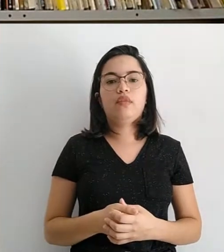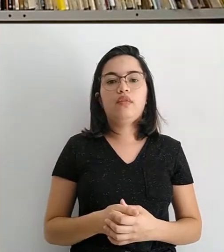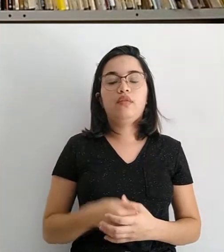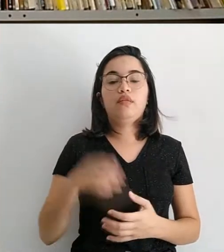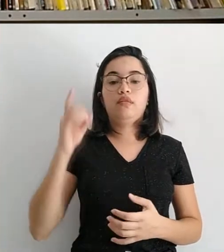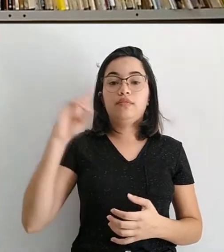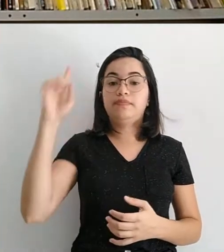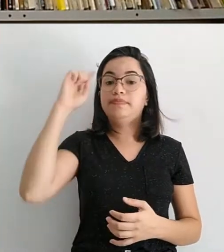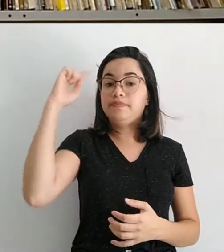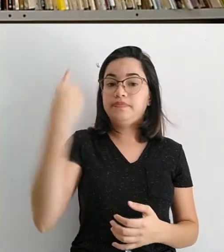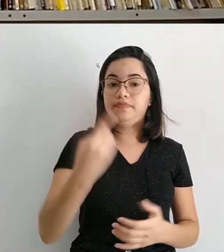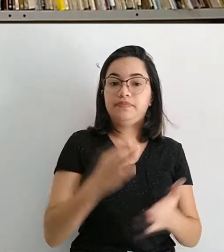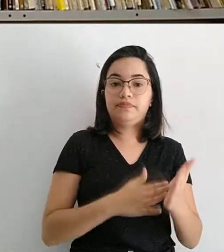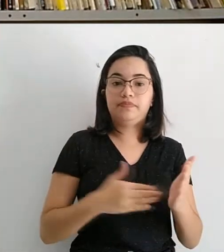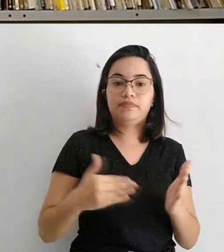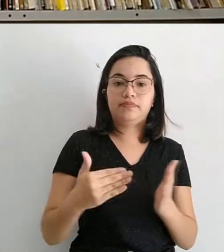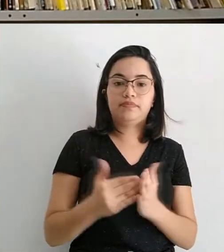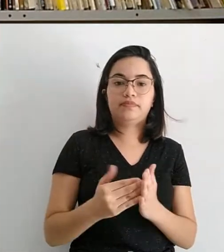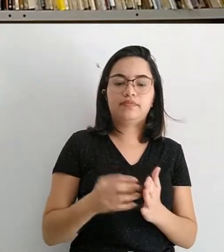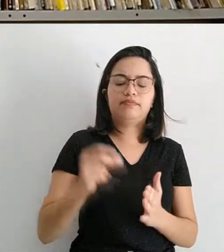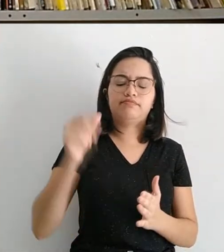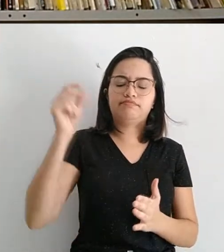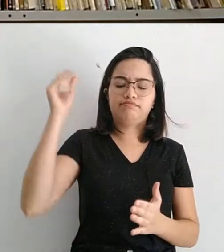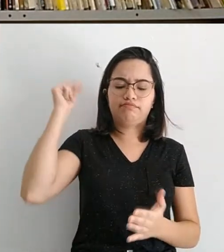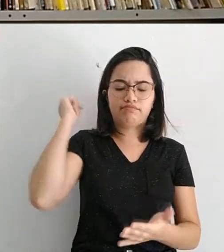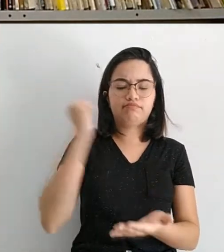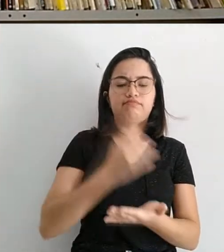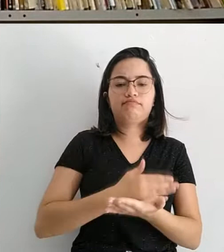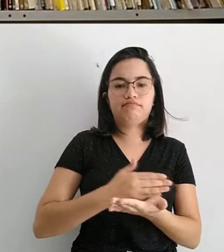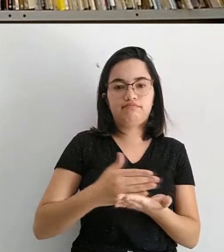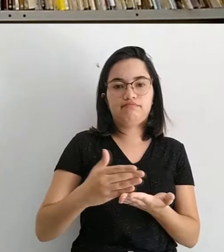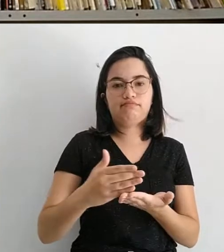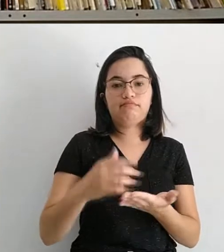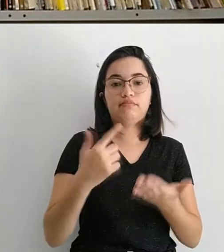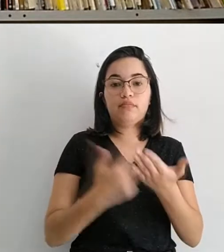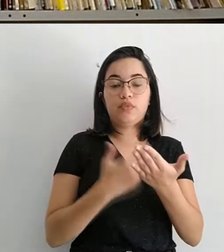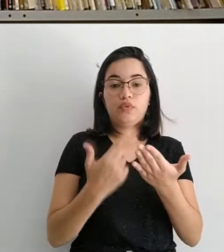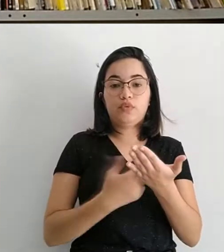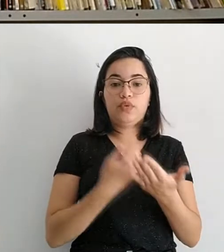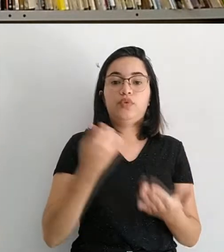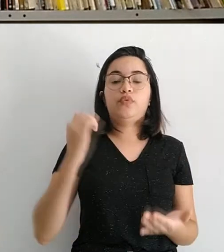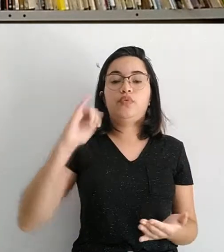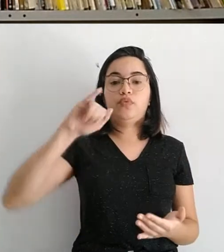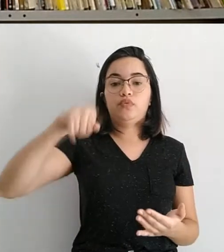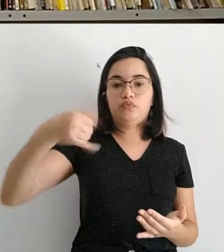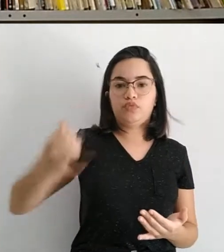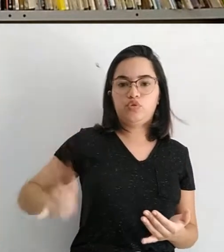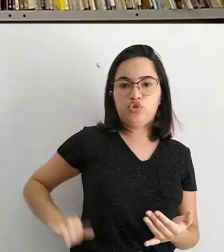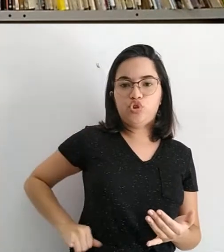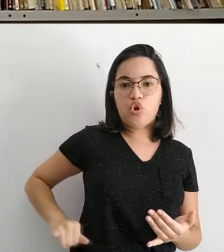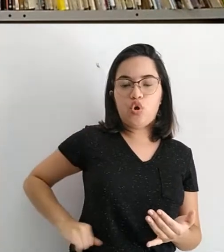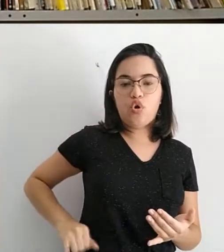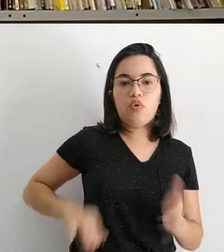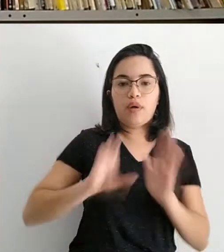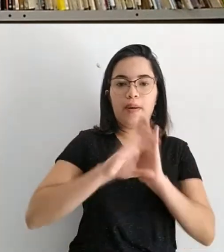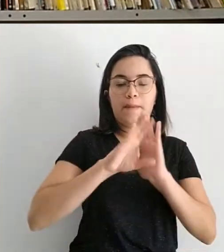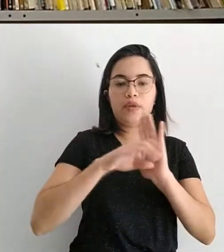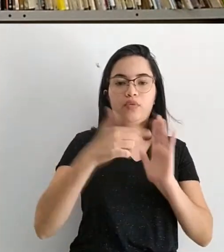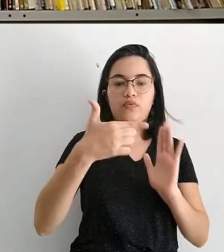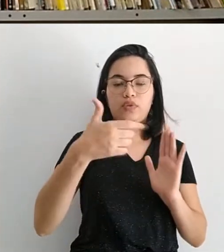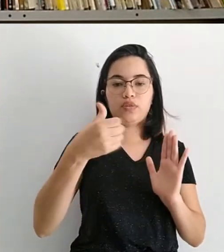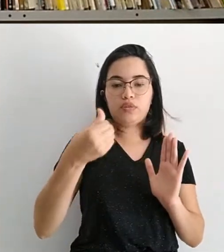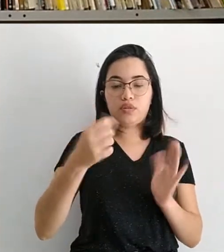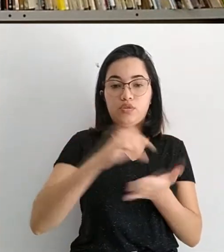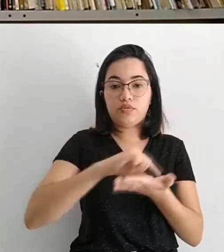Deus ordenou tudo isso desde o princípio. No livro de Jó, no capítulo 26,